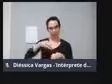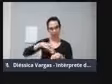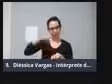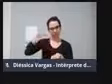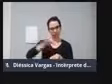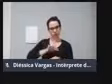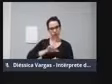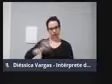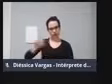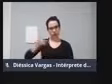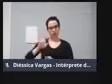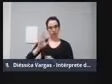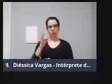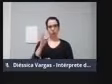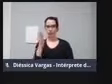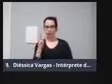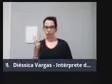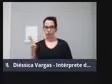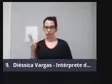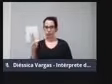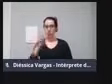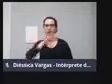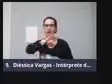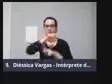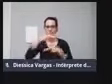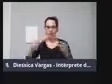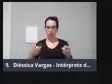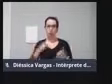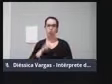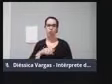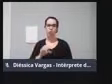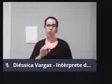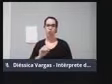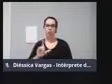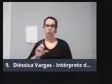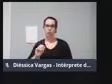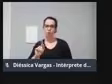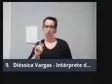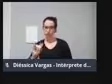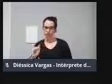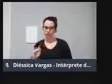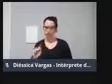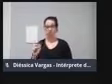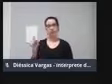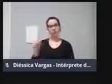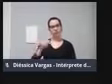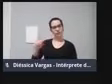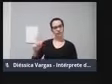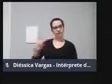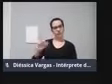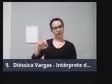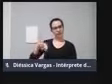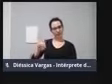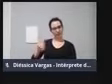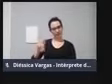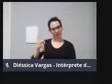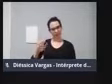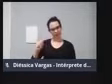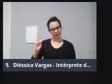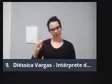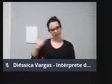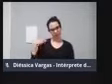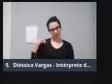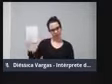doutora em biologia animal, em zoologia. E aí, então, a professora Andréia me convidou para fazer parte desse lindo